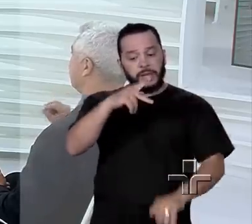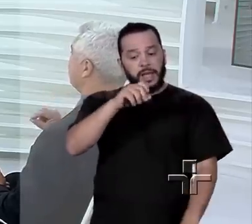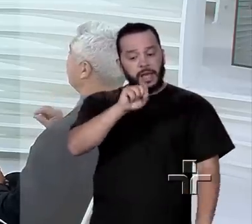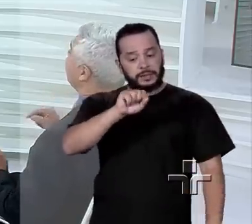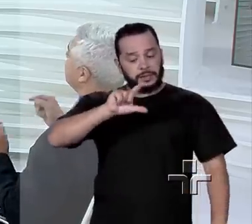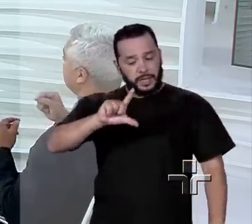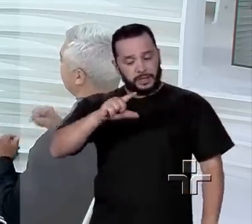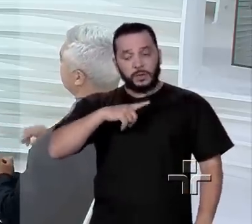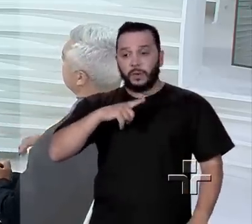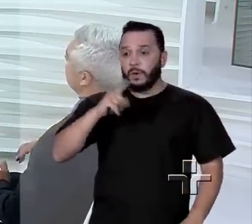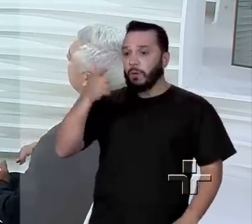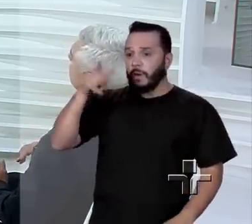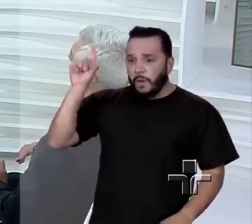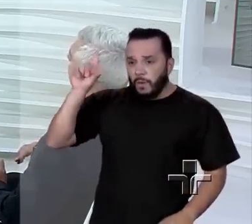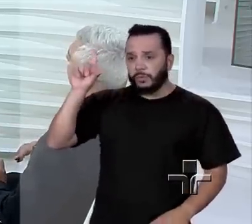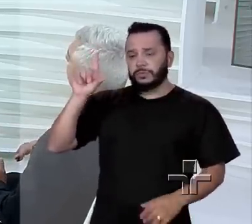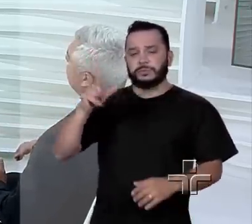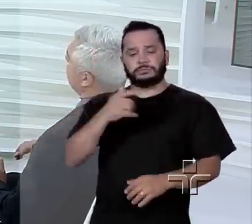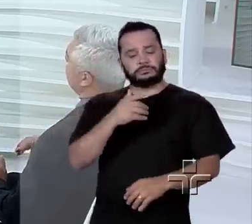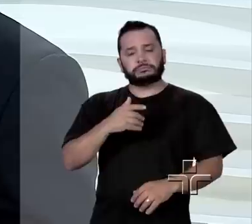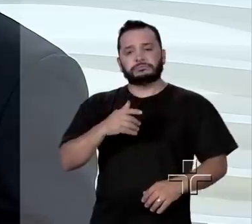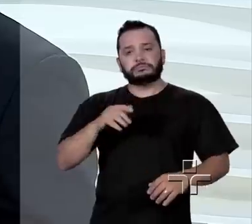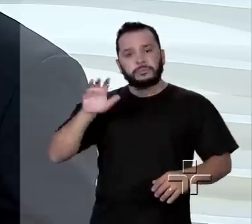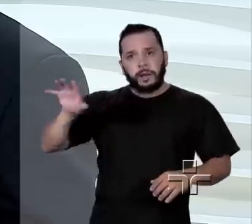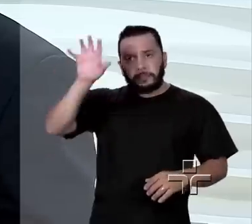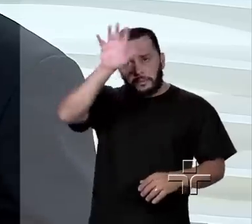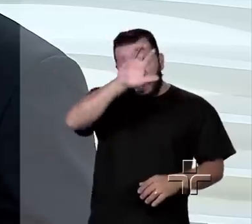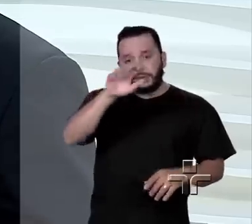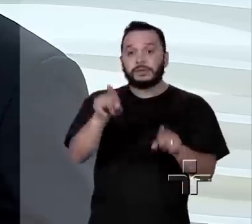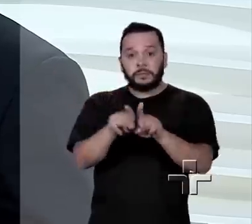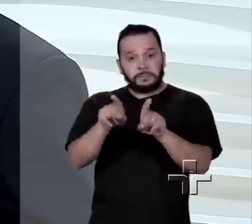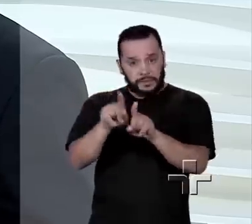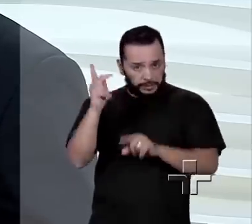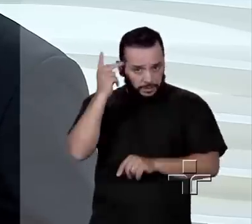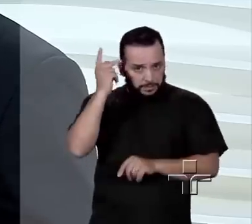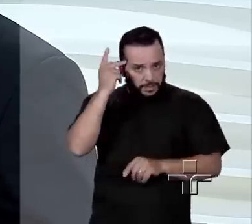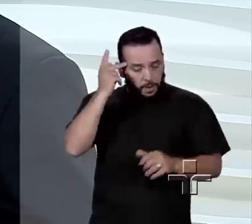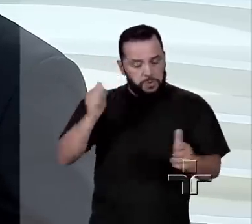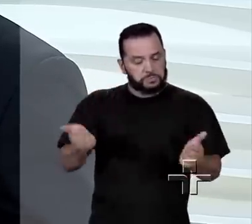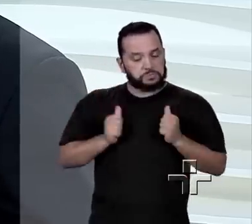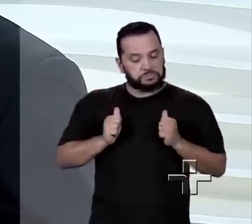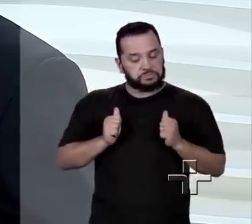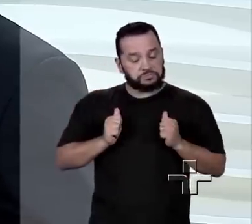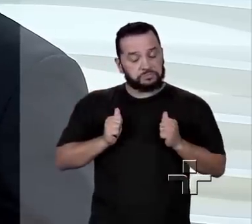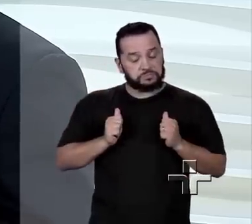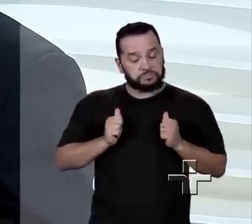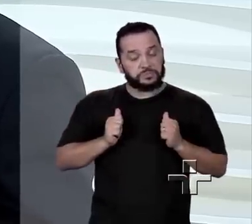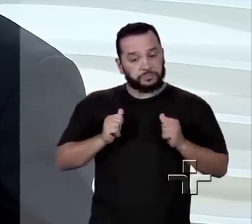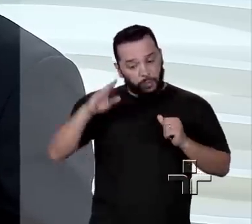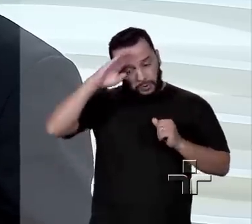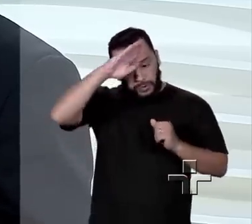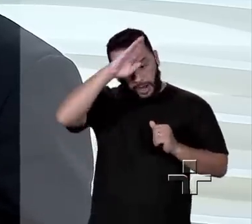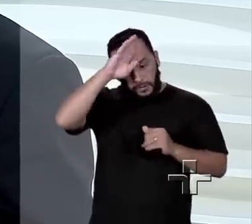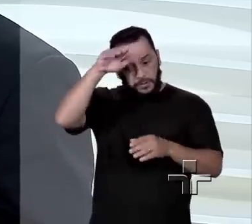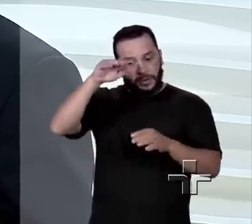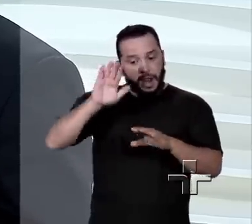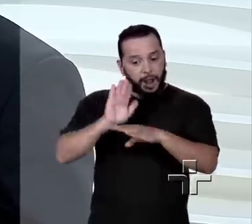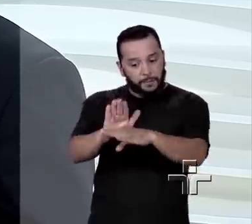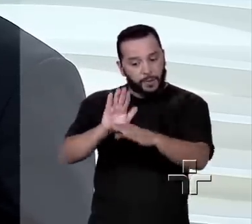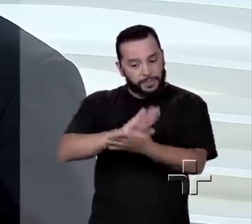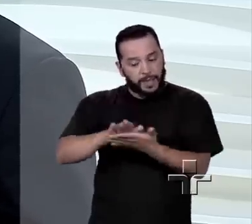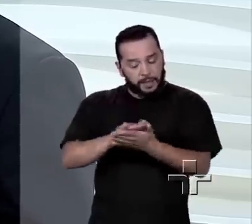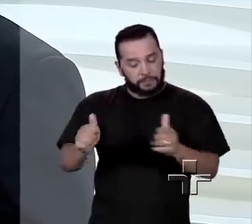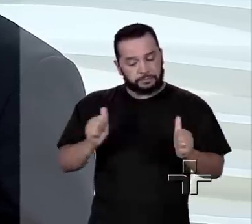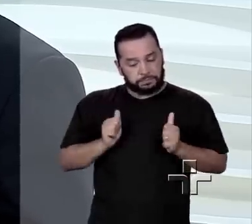outros estados, inclusive em São Paulo, ele ficou neutro. E o partido